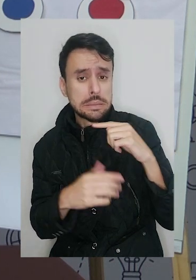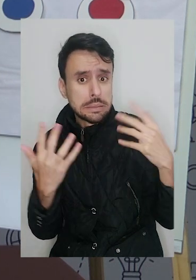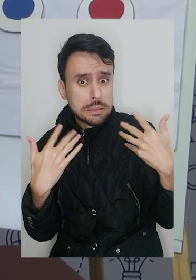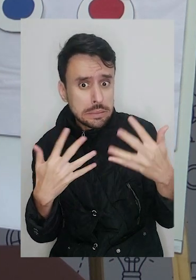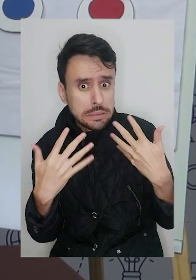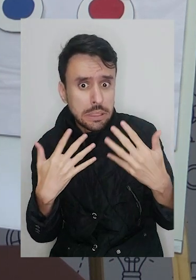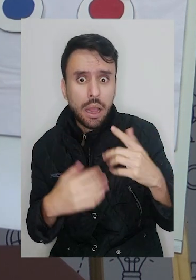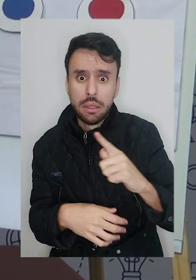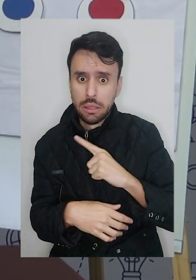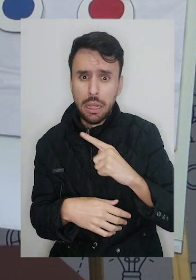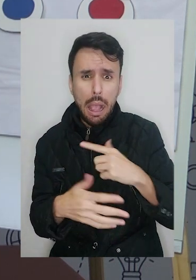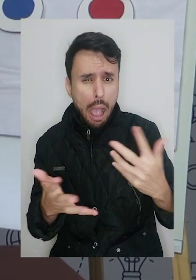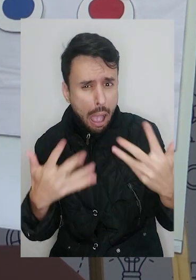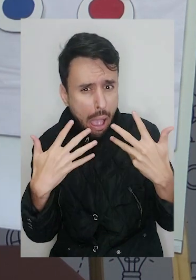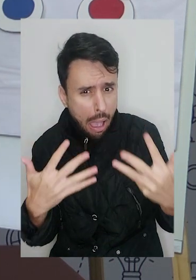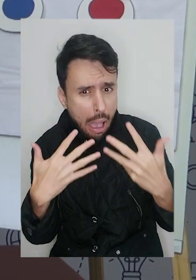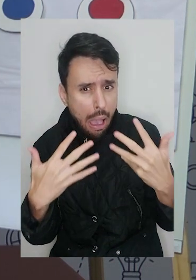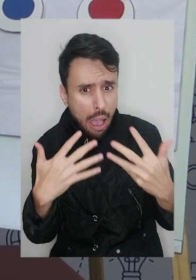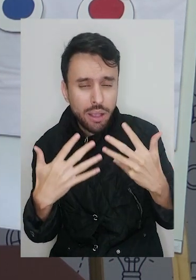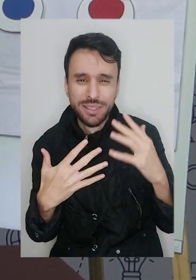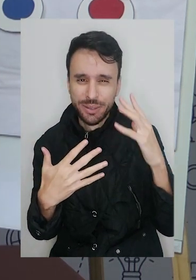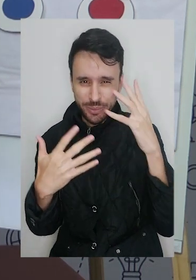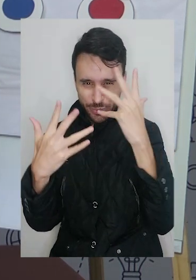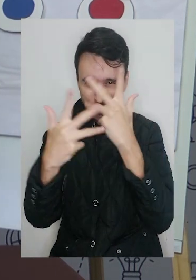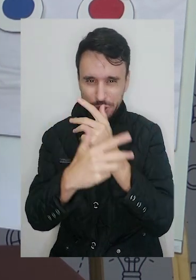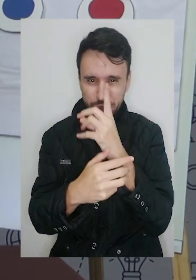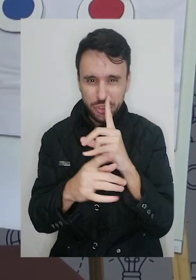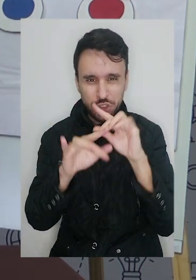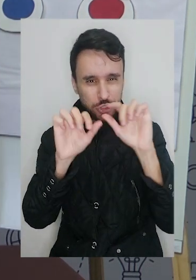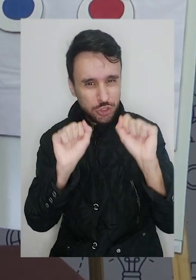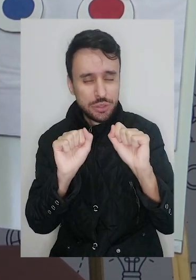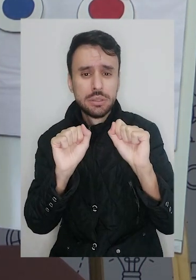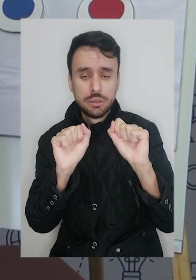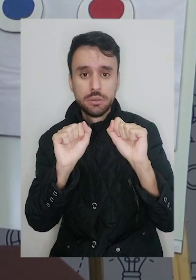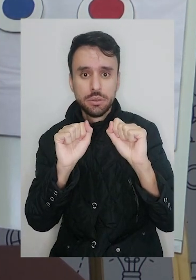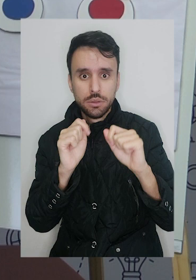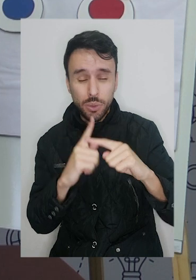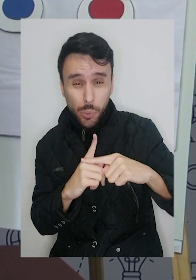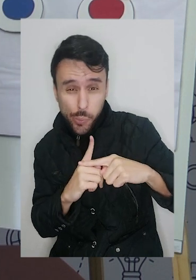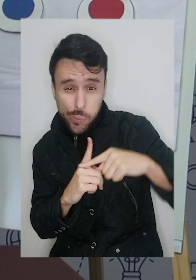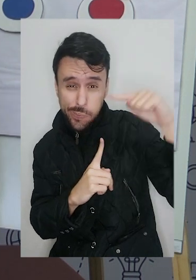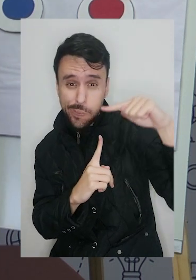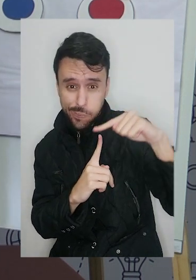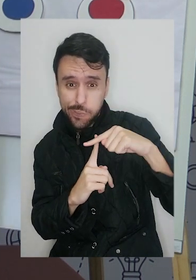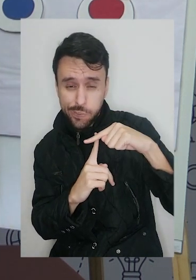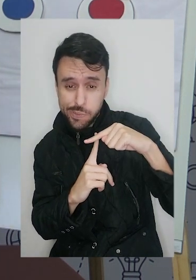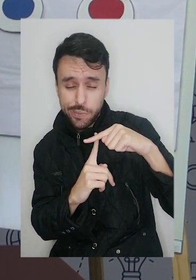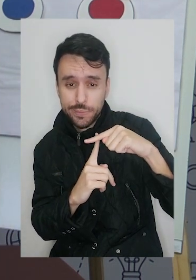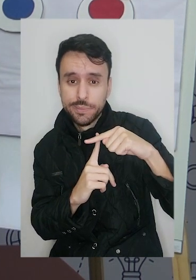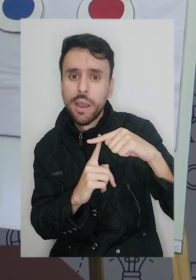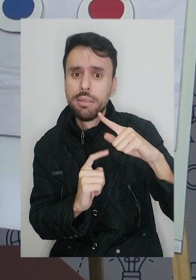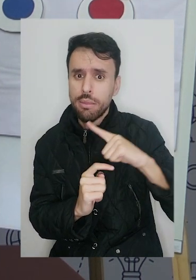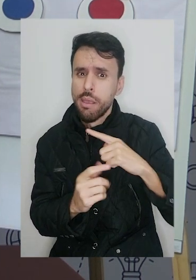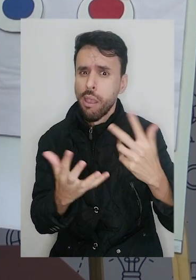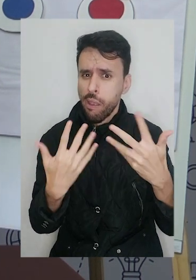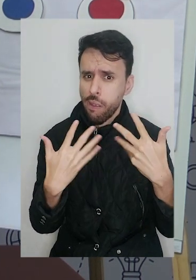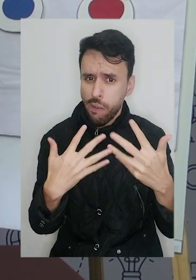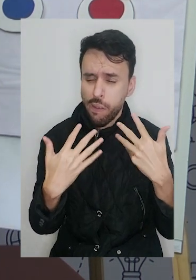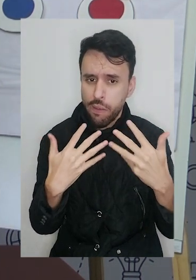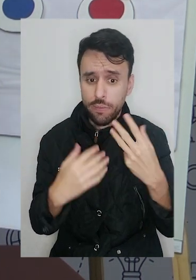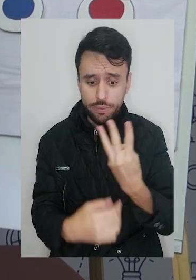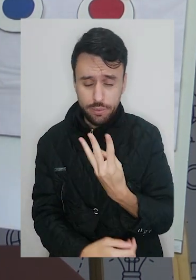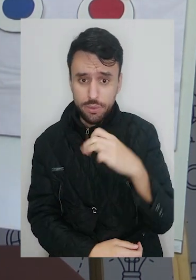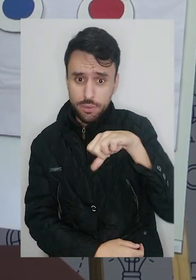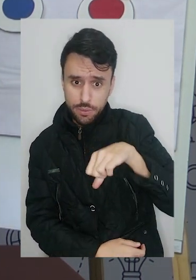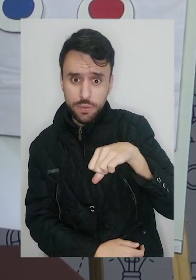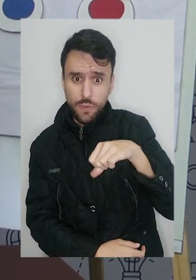bem quente. Dia bem bonito. Então, a temperatura subiu. Então, está calor. 39.